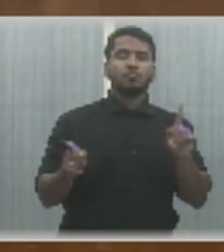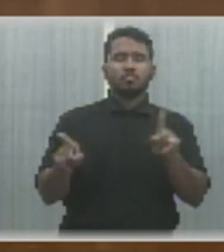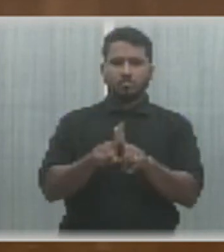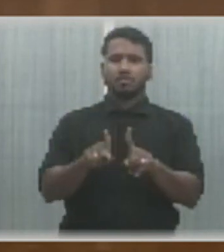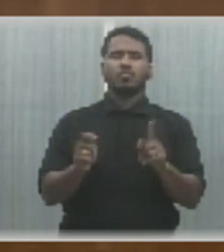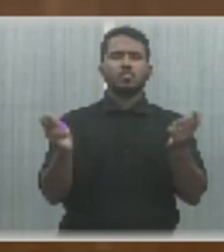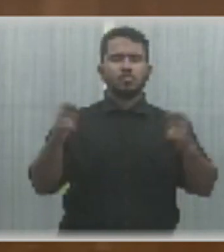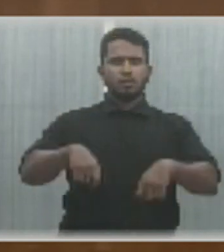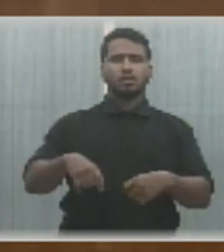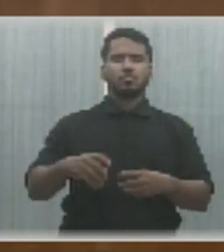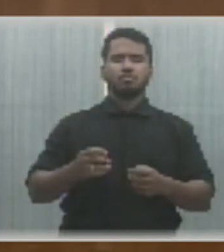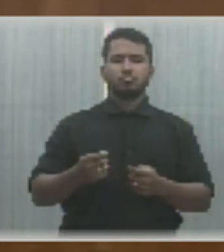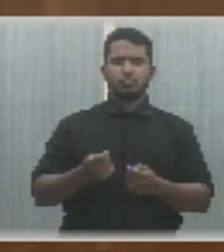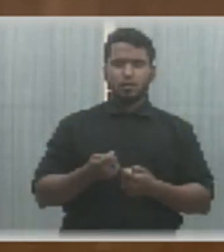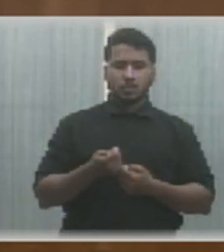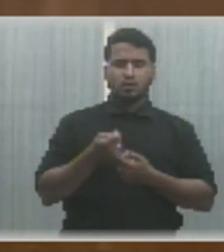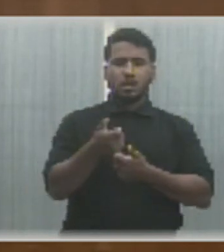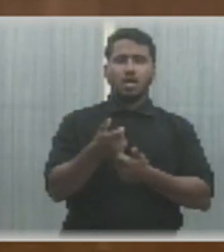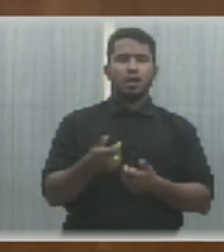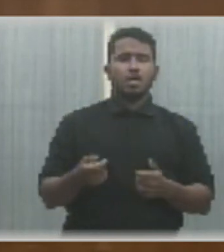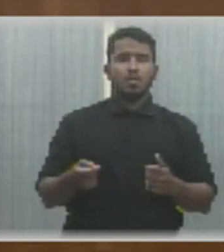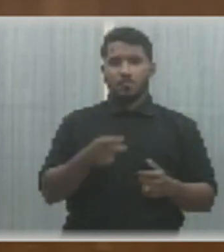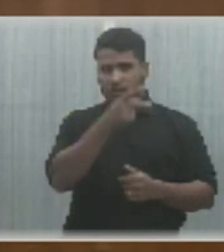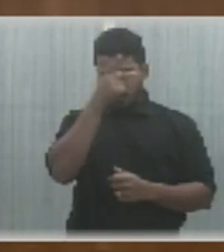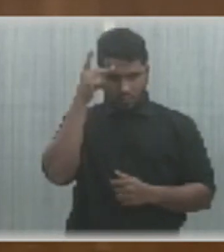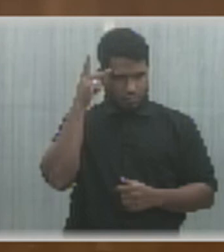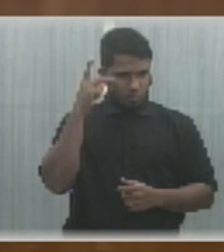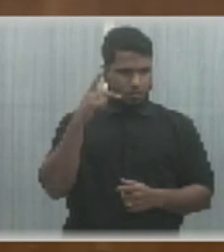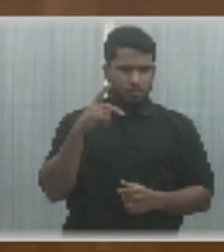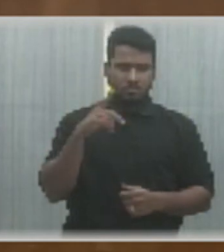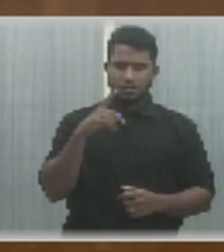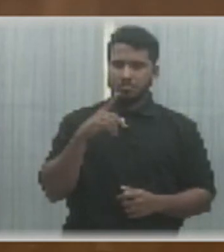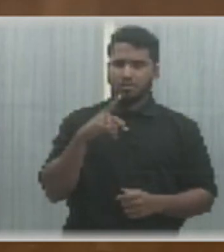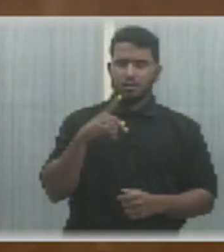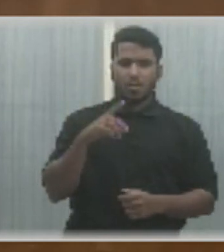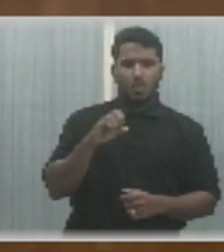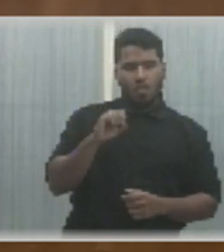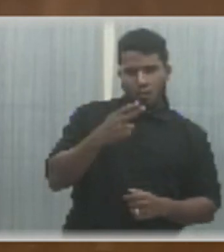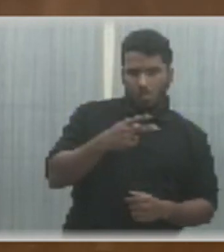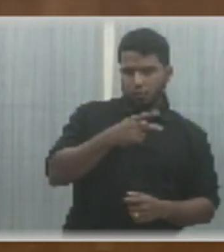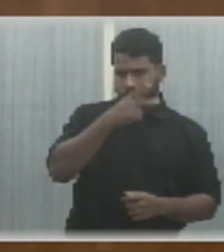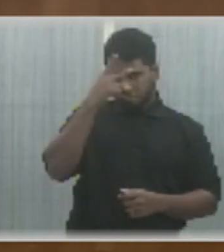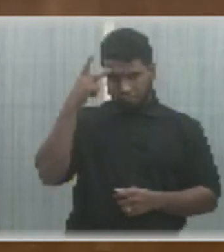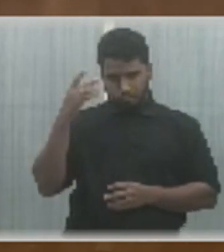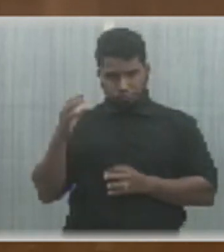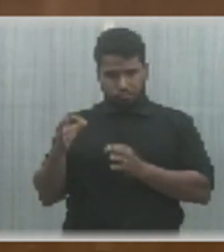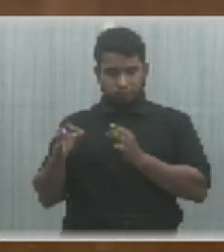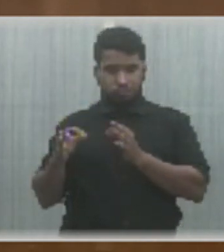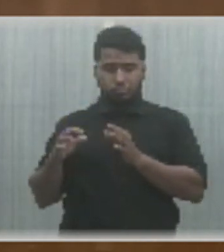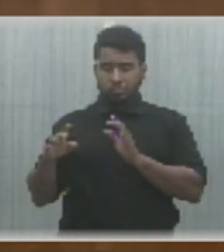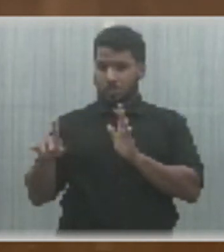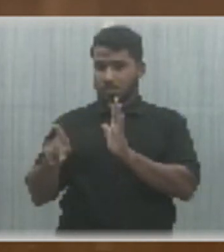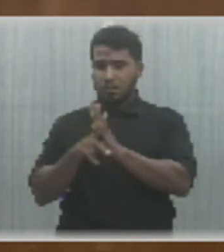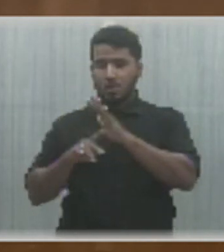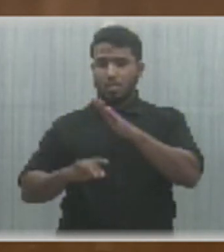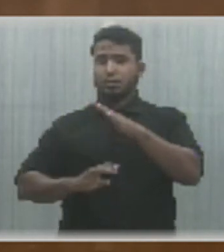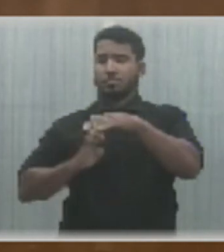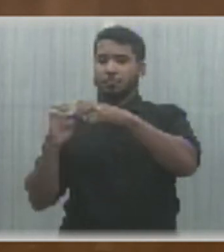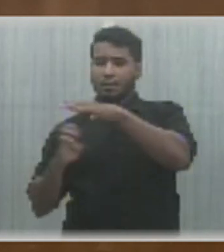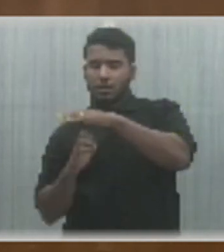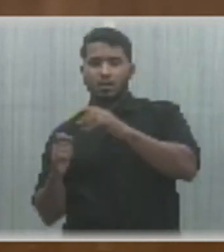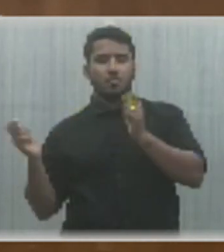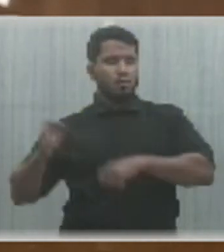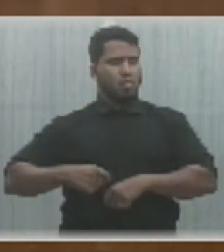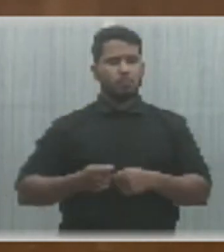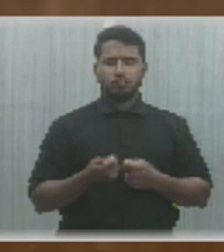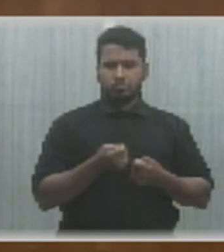inclusive, a doação por parte de pessoas físicas e pessoas jurídicas de muda de recursos que possam